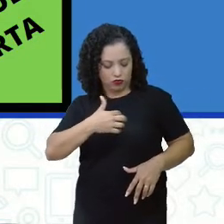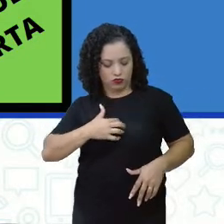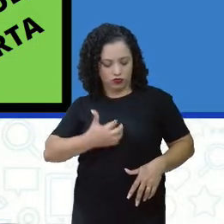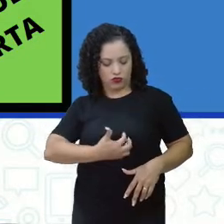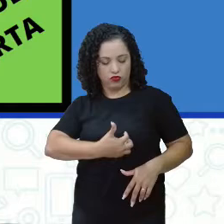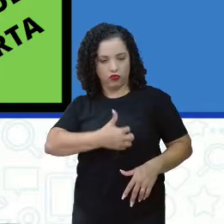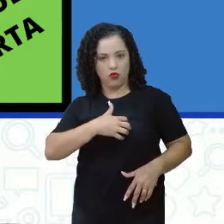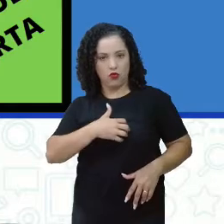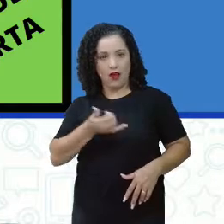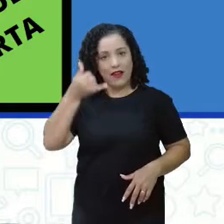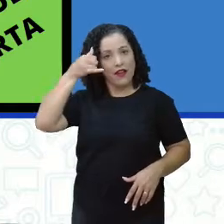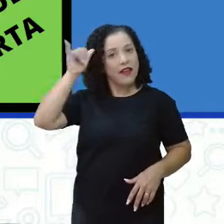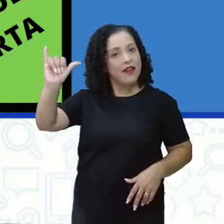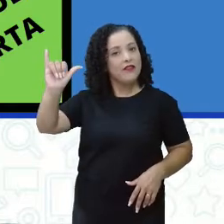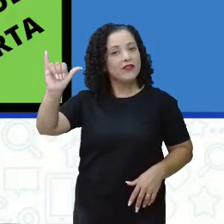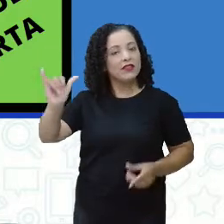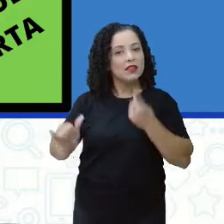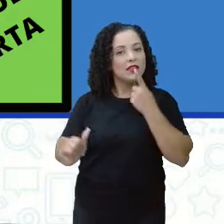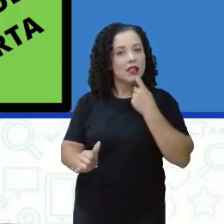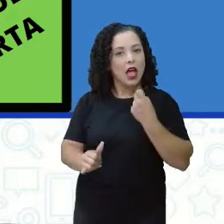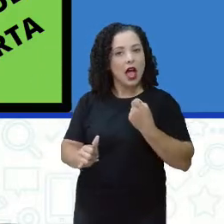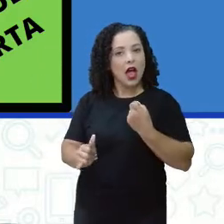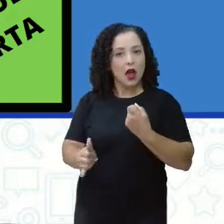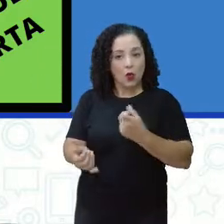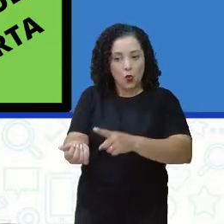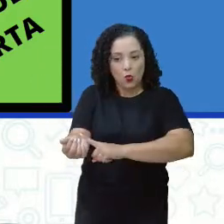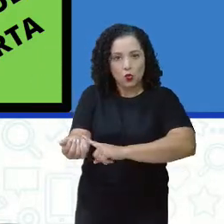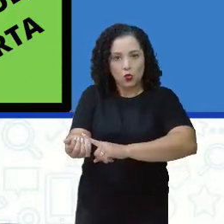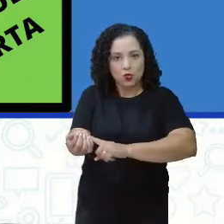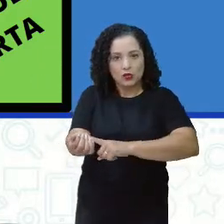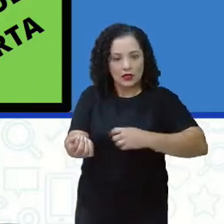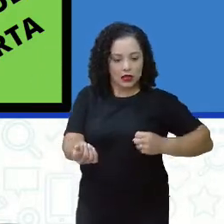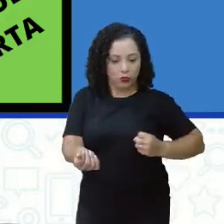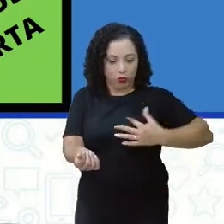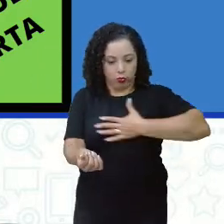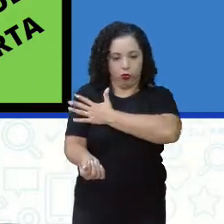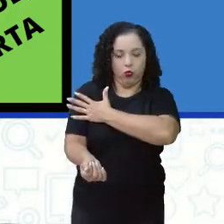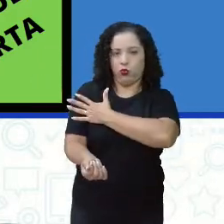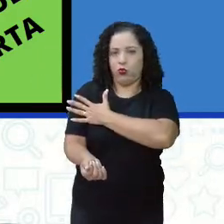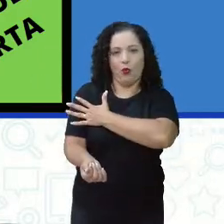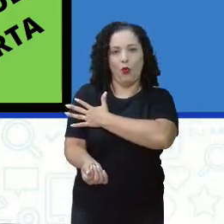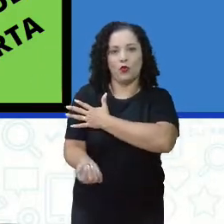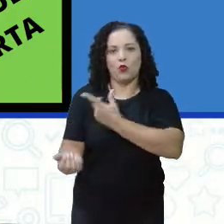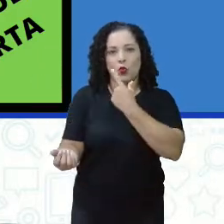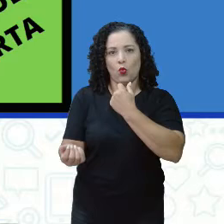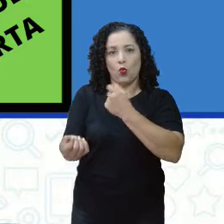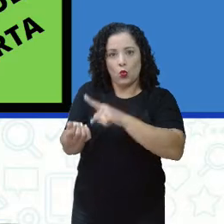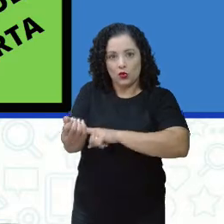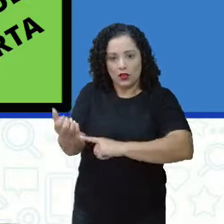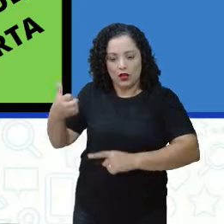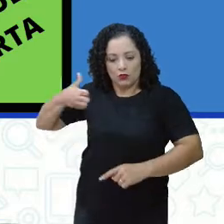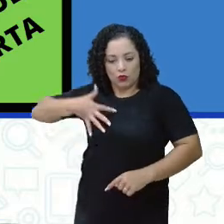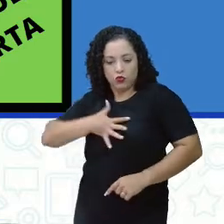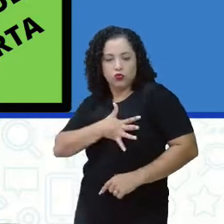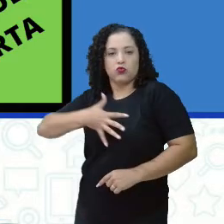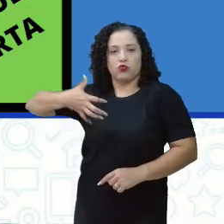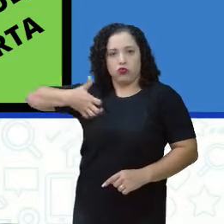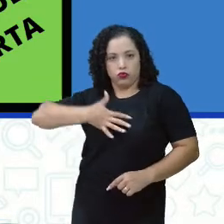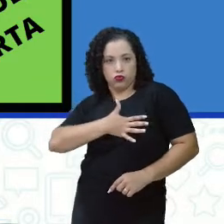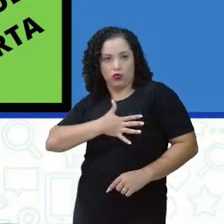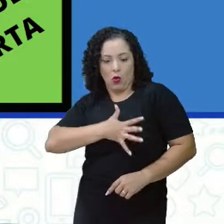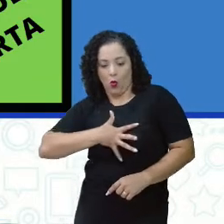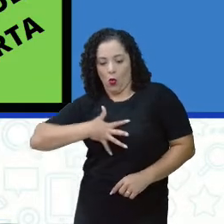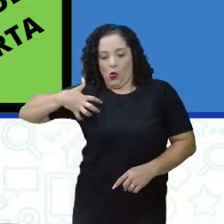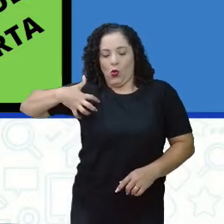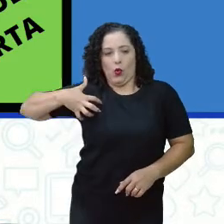para que o sangue não retorne. O sangue aí não pode retornar, certo? Então, essas válvulas vão ajudar. E a